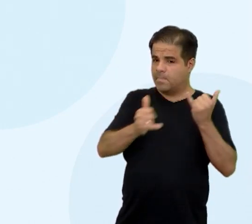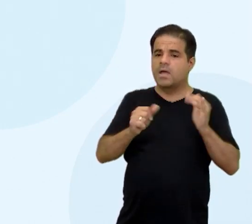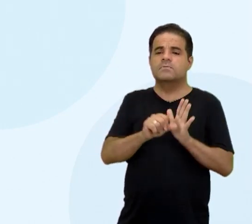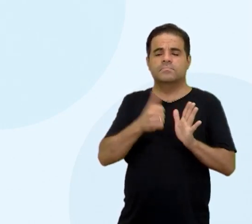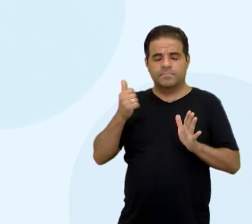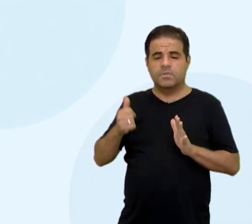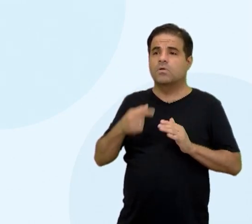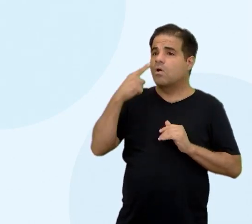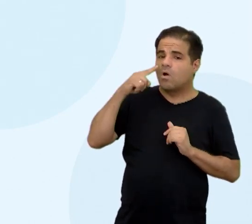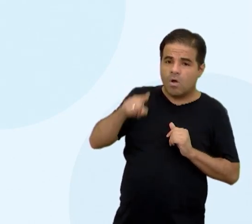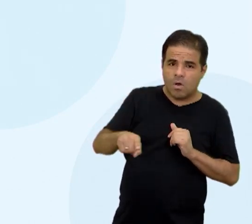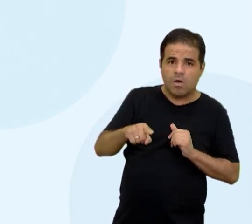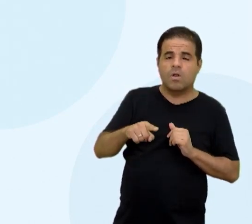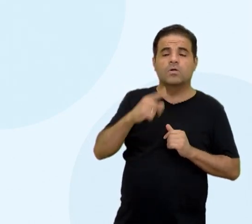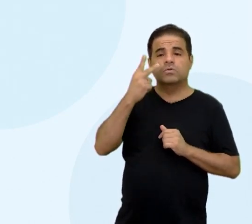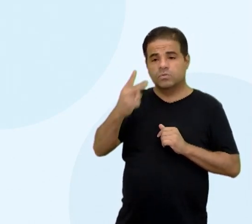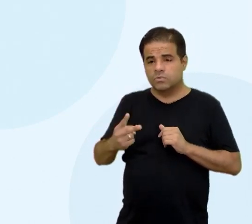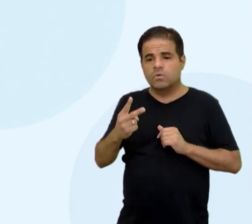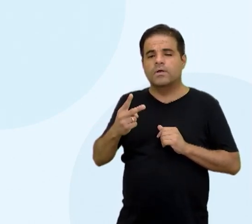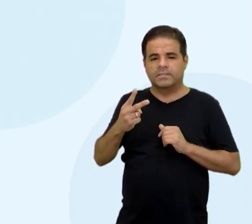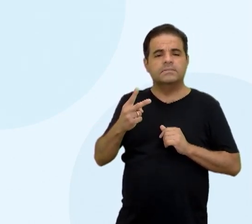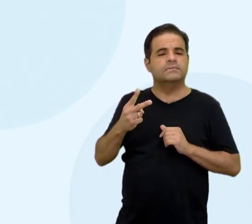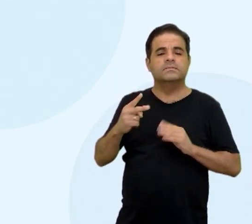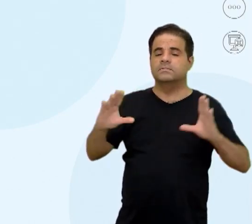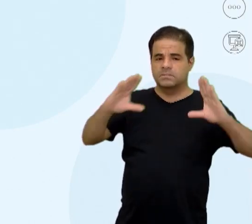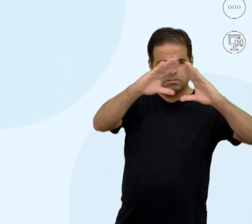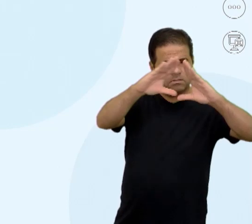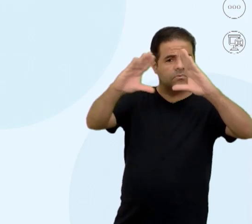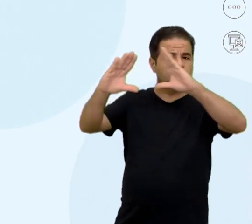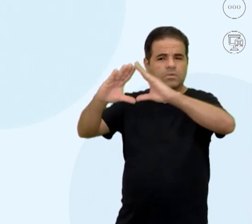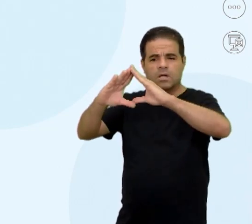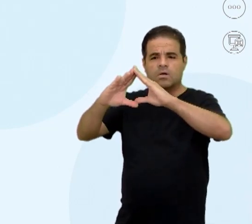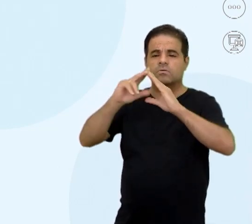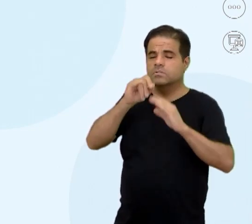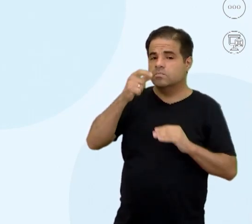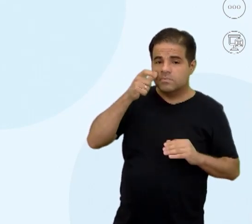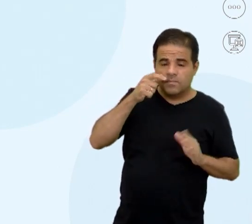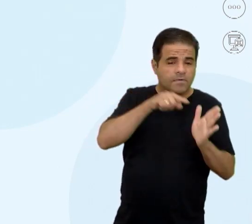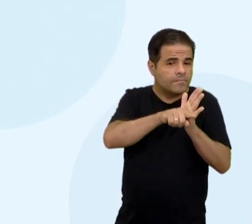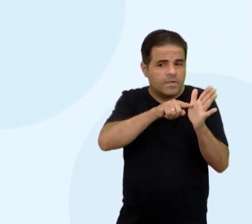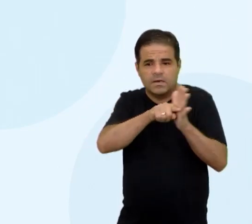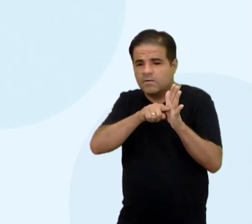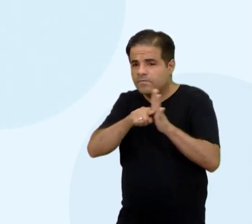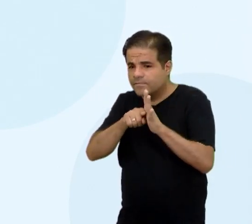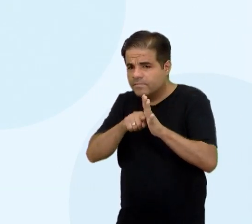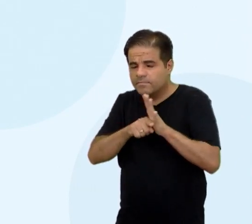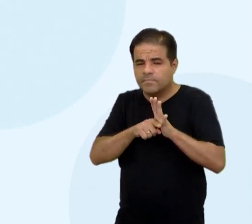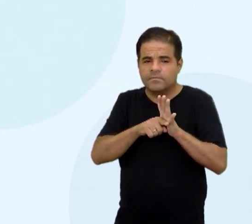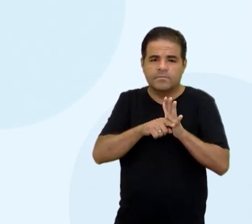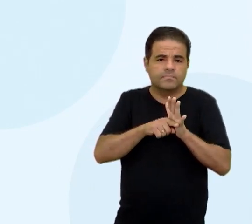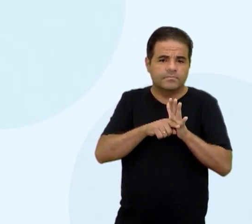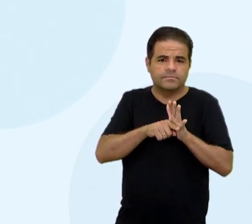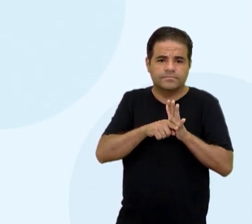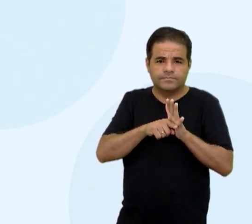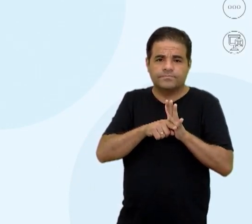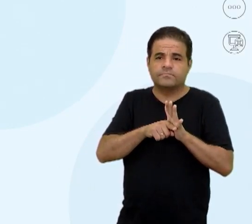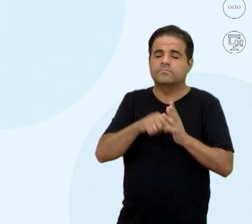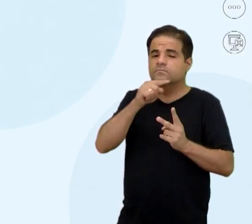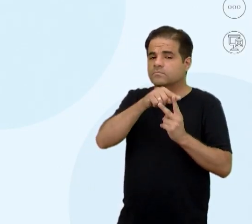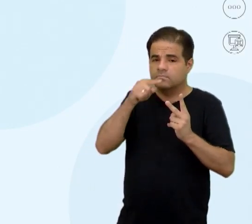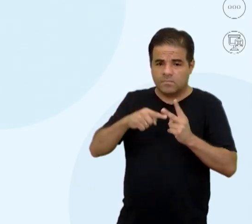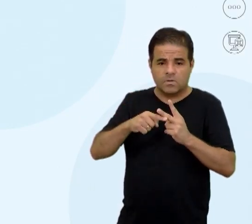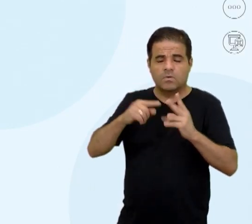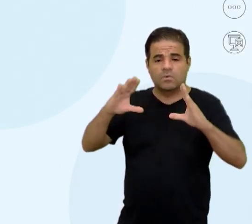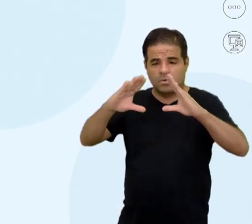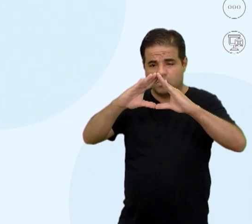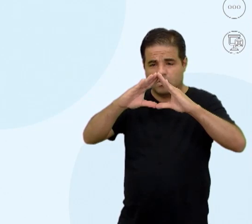certo? Olha para dois triângulos, né? E aí, se você verificar que esse triângulo tem dois